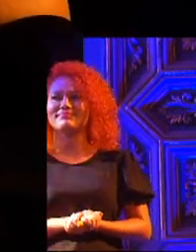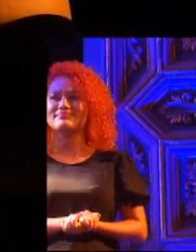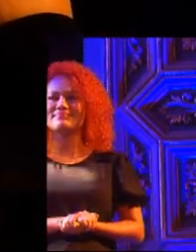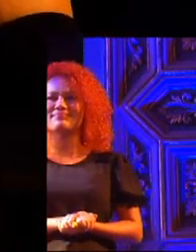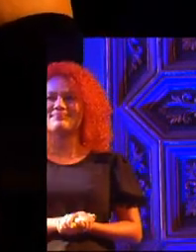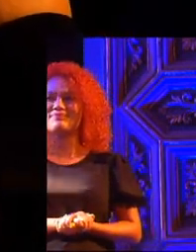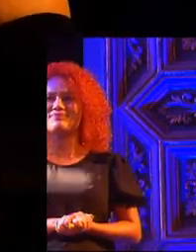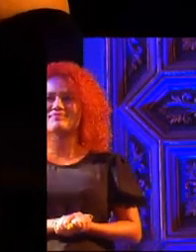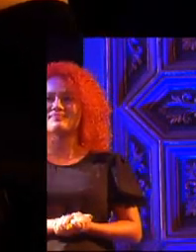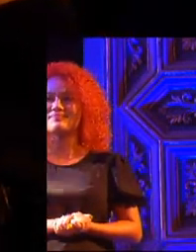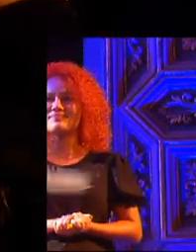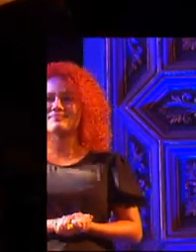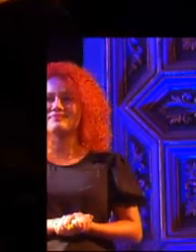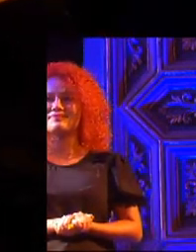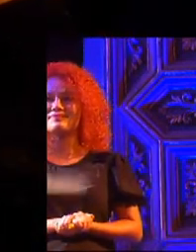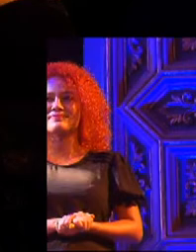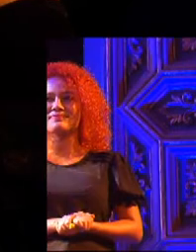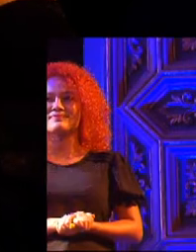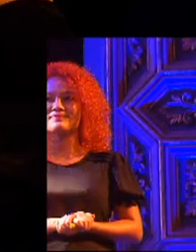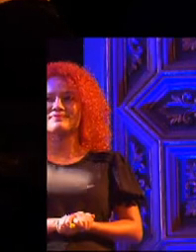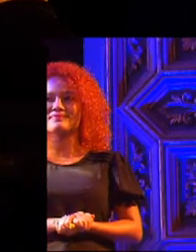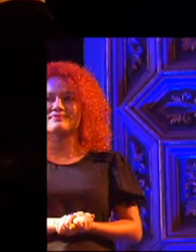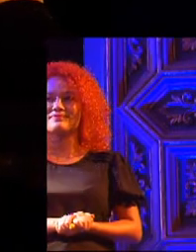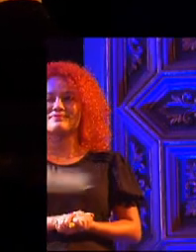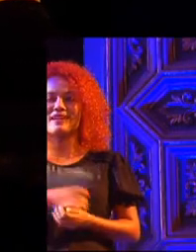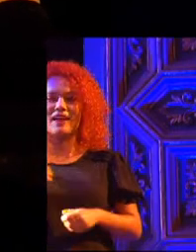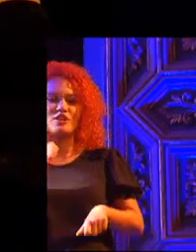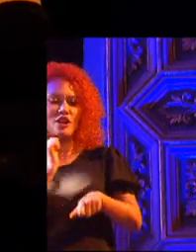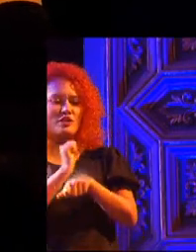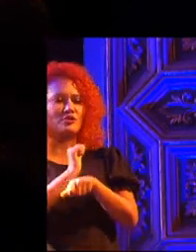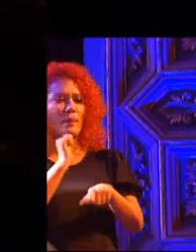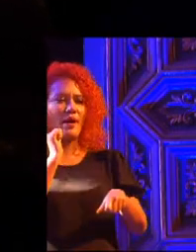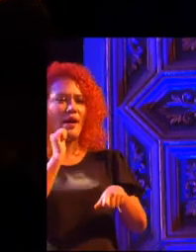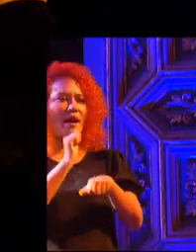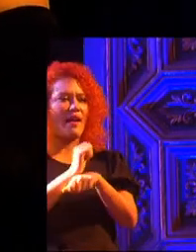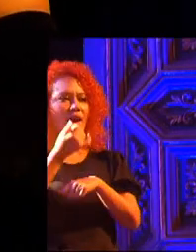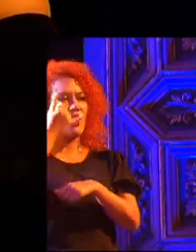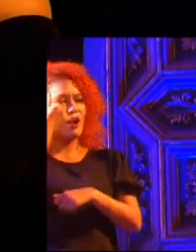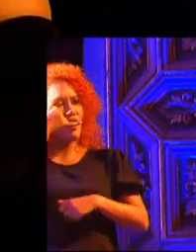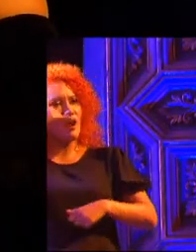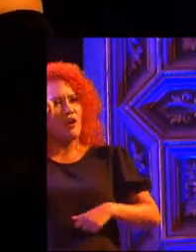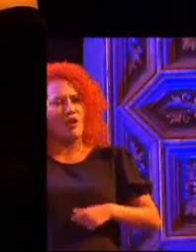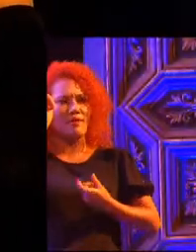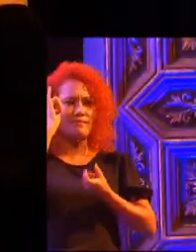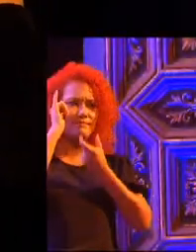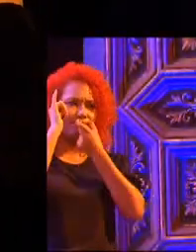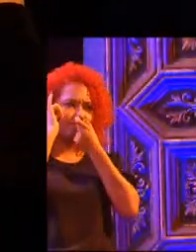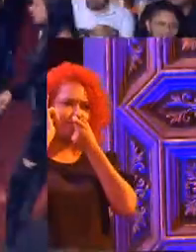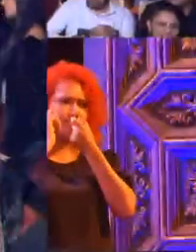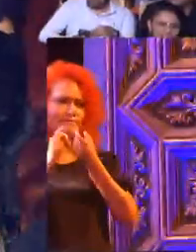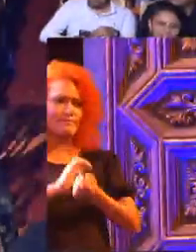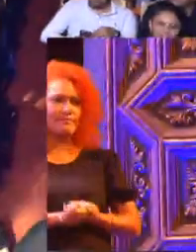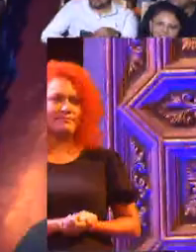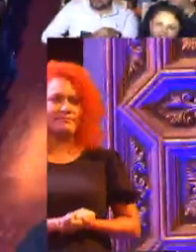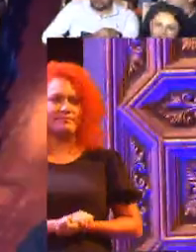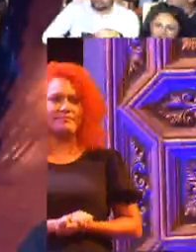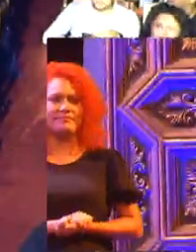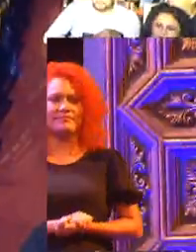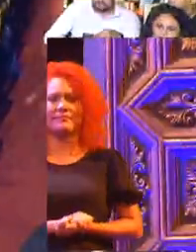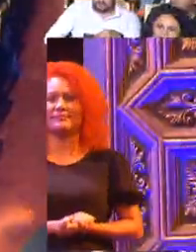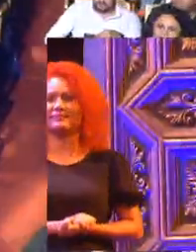Eu vou falar cantando. Tô te esperando aqui no Carabao. Carabao! Cadê a